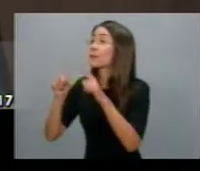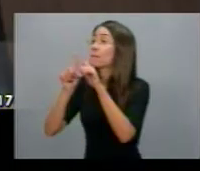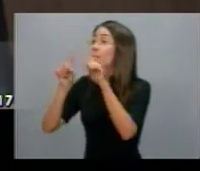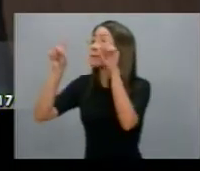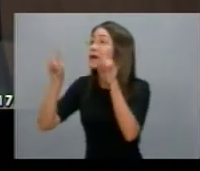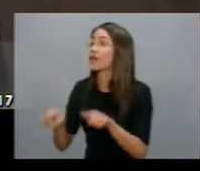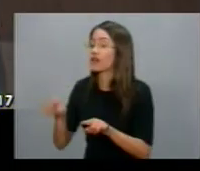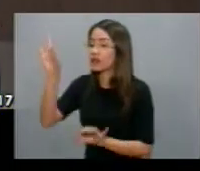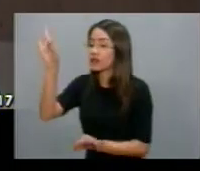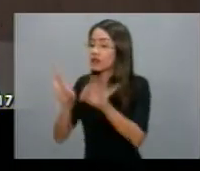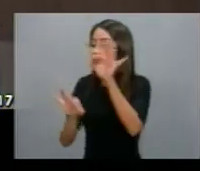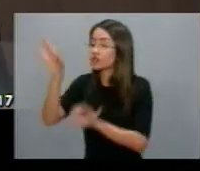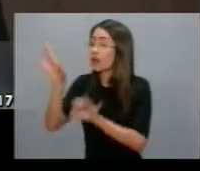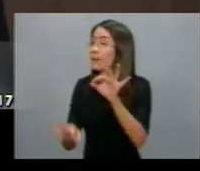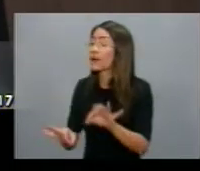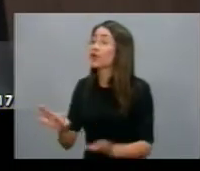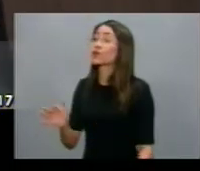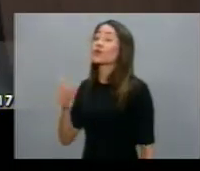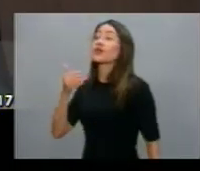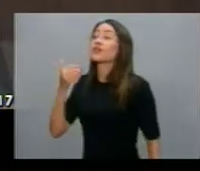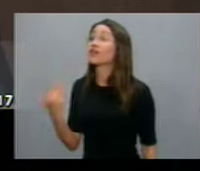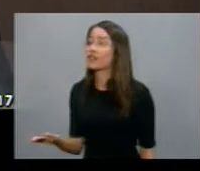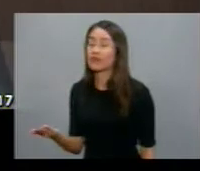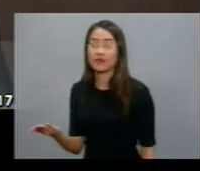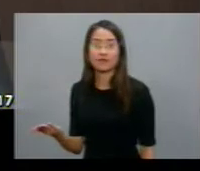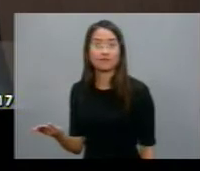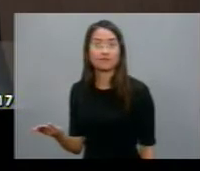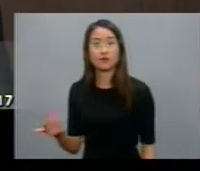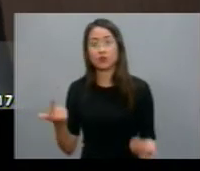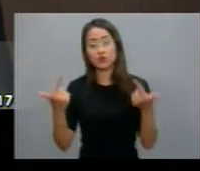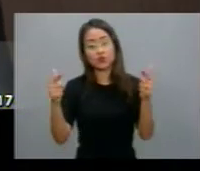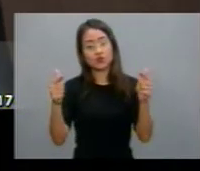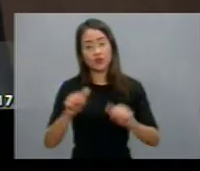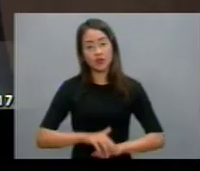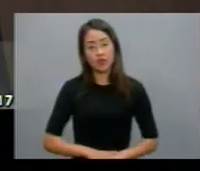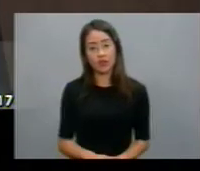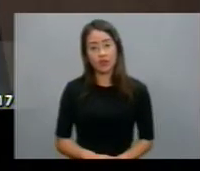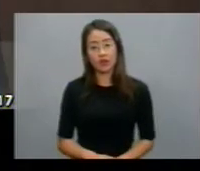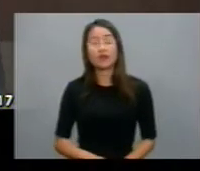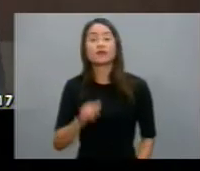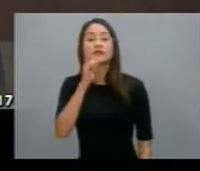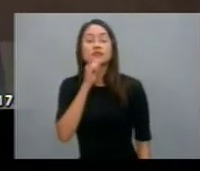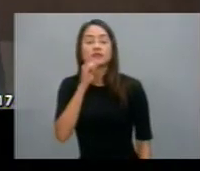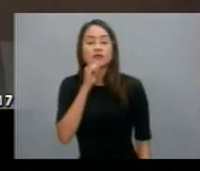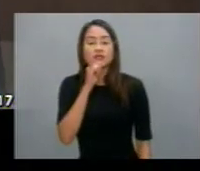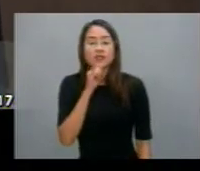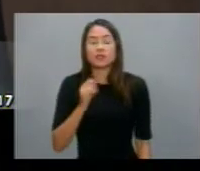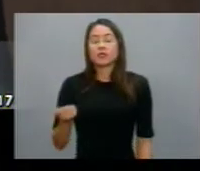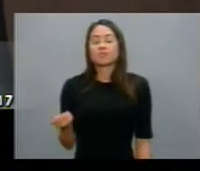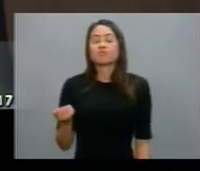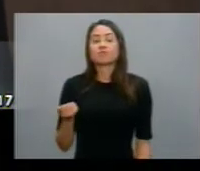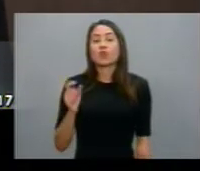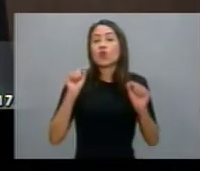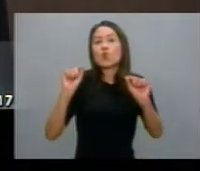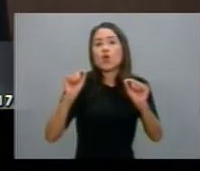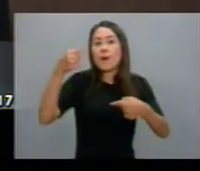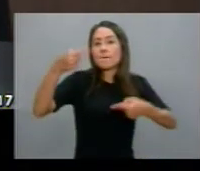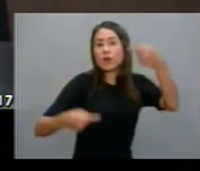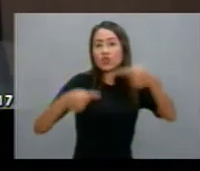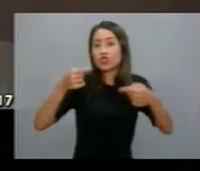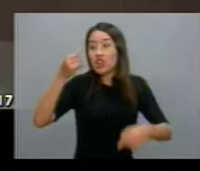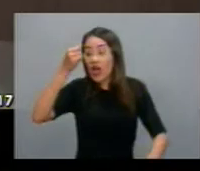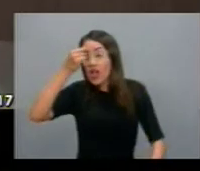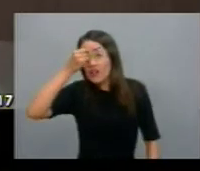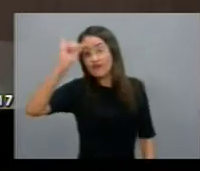carente de complexidade, carente de capacidade, inclusive, de articular o que é uma política de